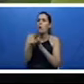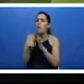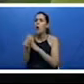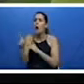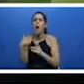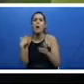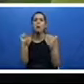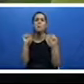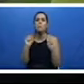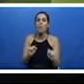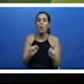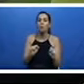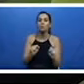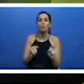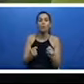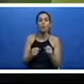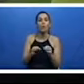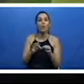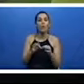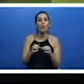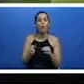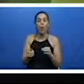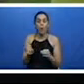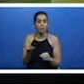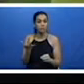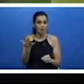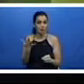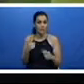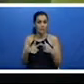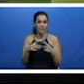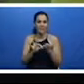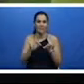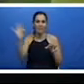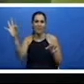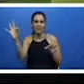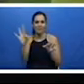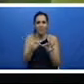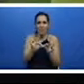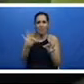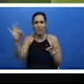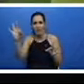posso contar mesmo que vai e volta, tá? Saindo de um ponto,